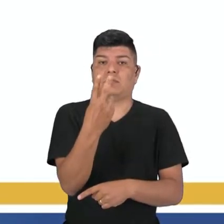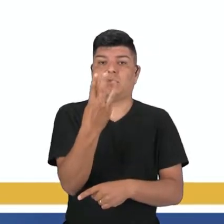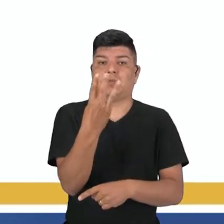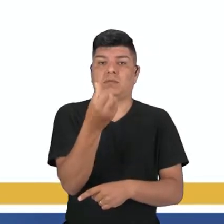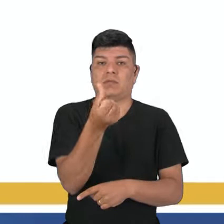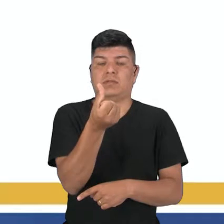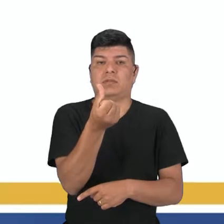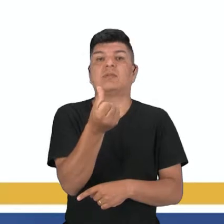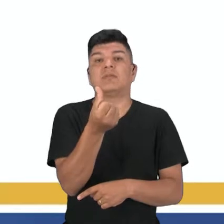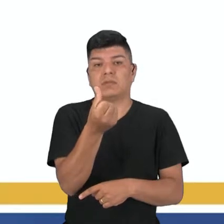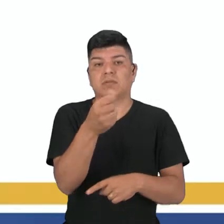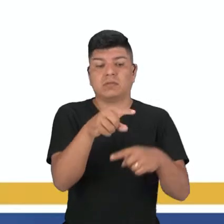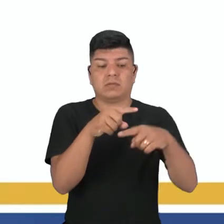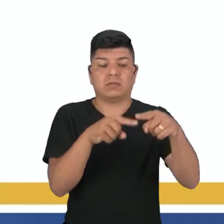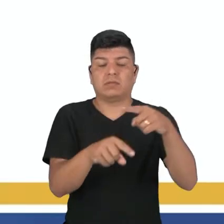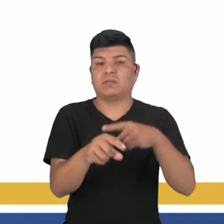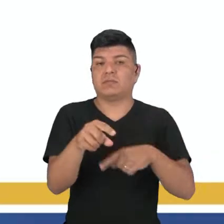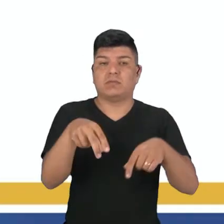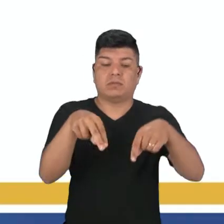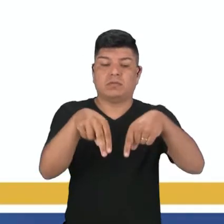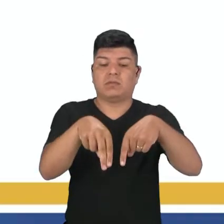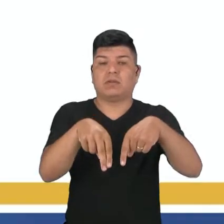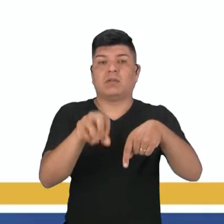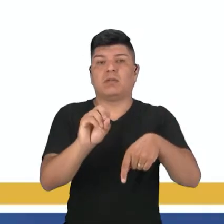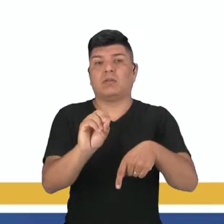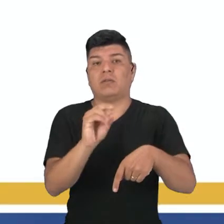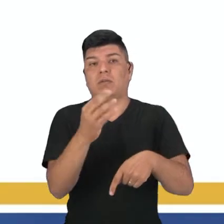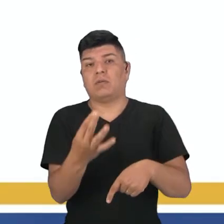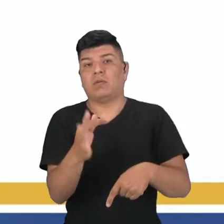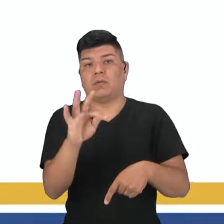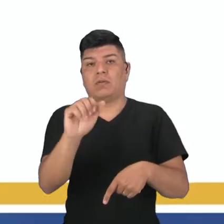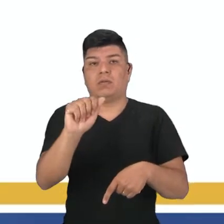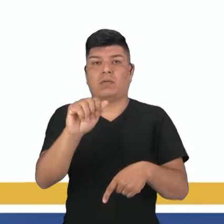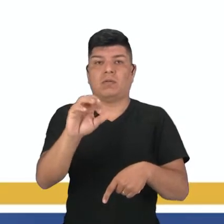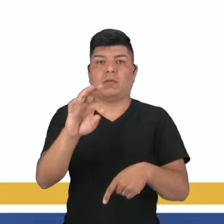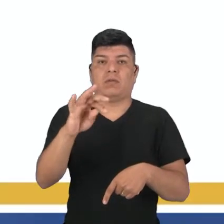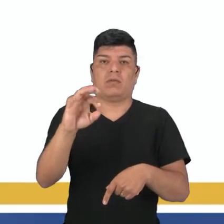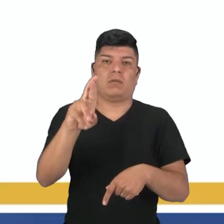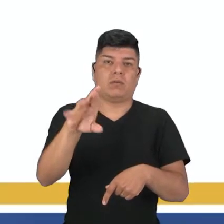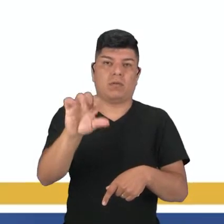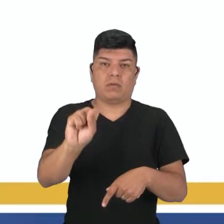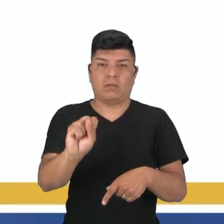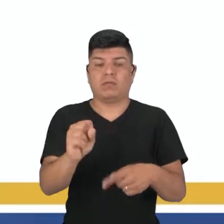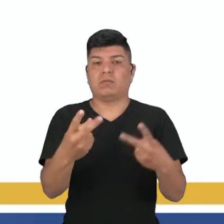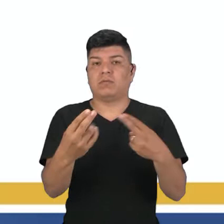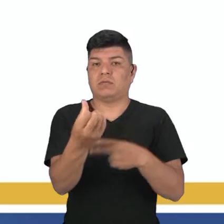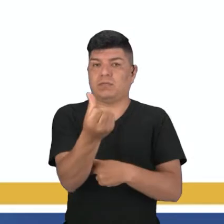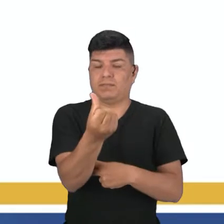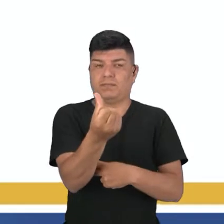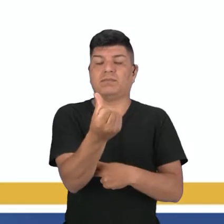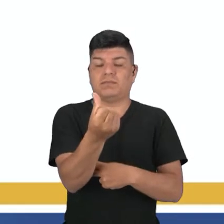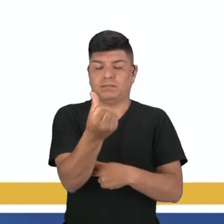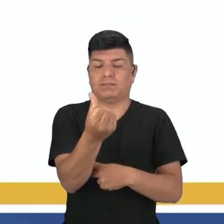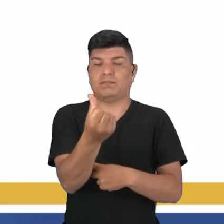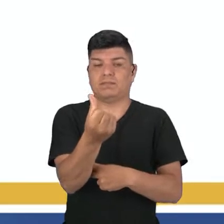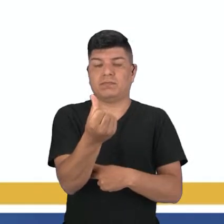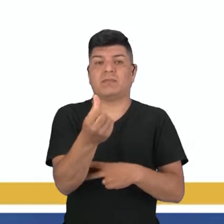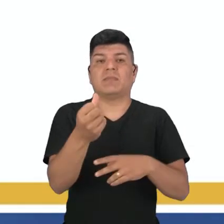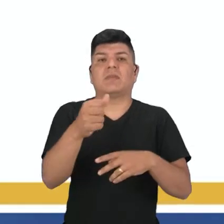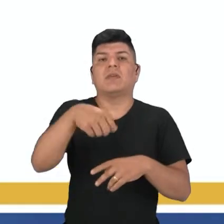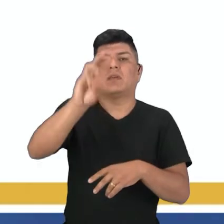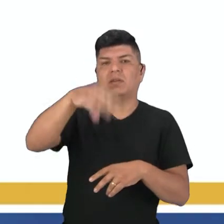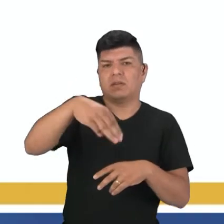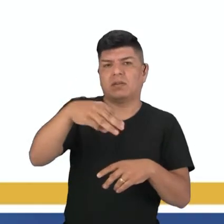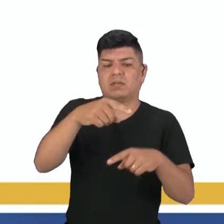3 e 6 são os divisores naturais ou fatores naturais de 6. Ou seja, quem são